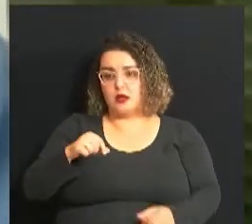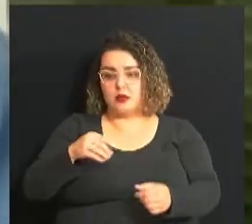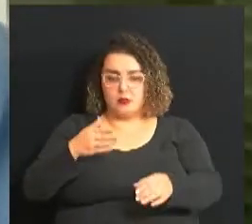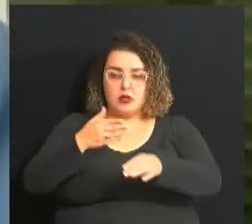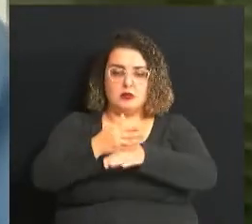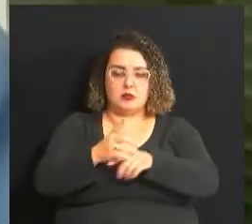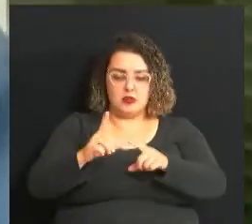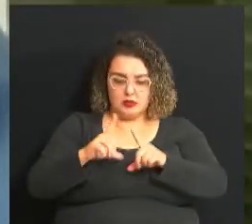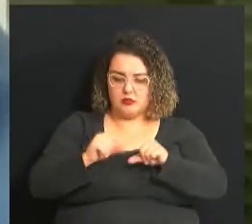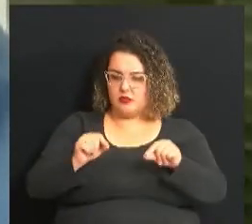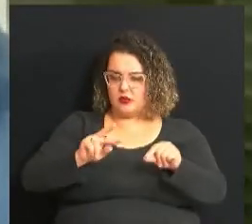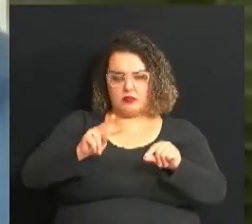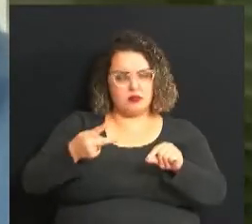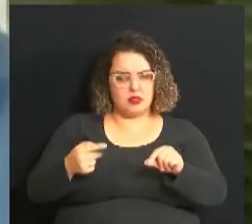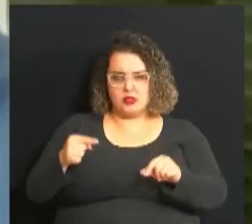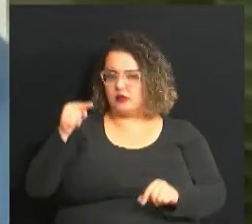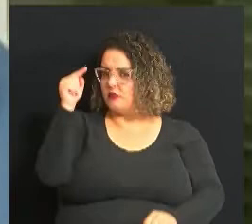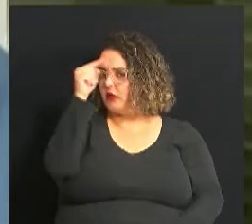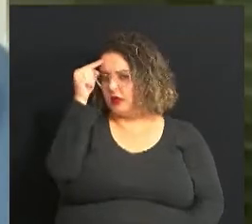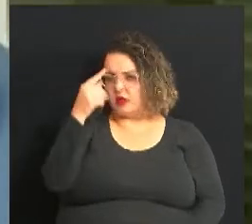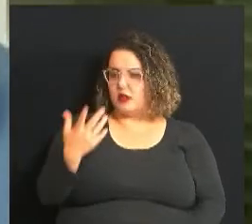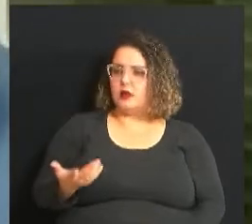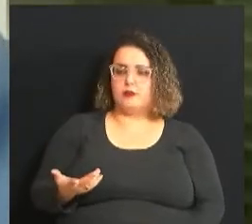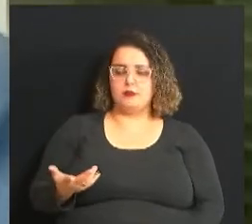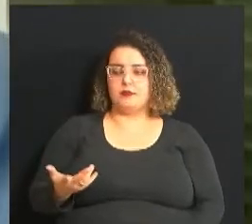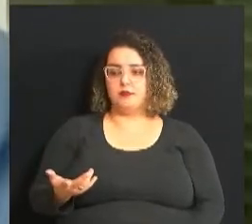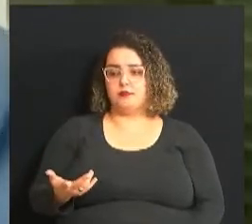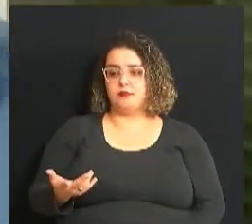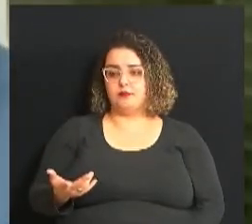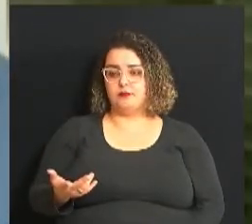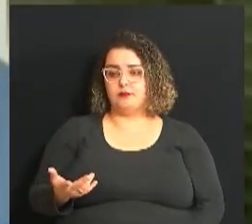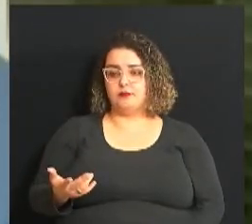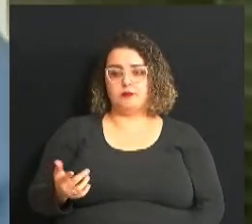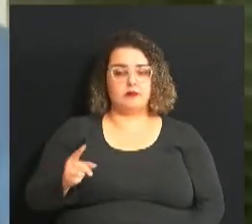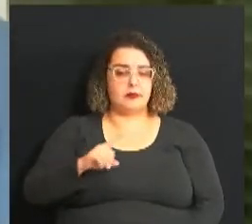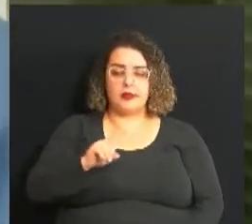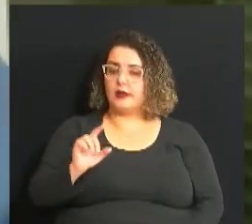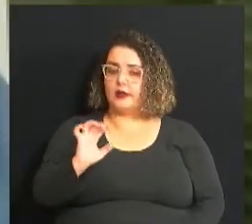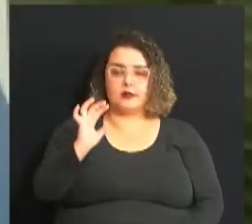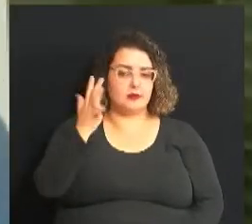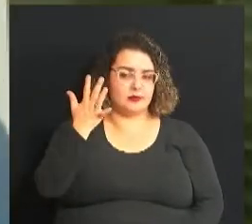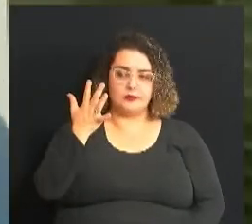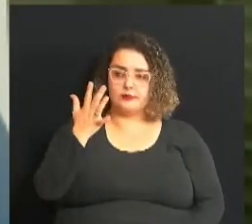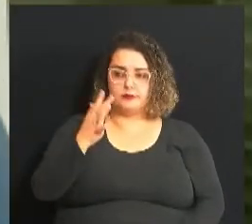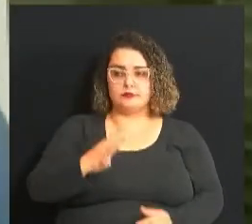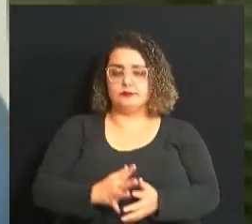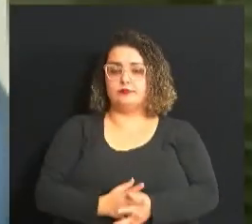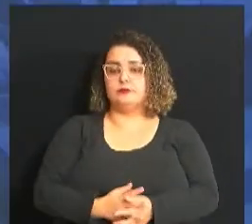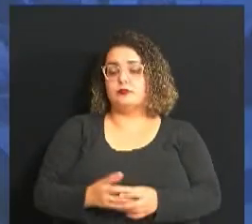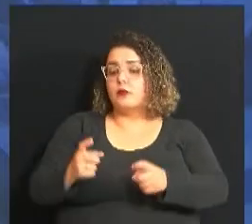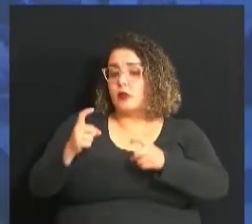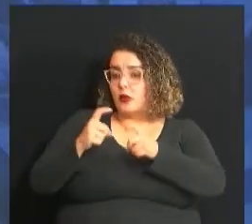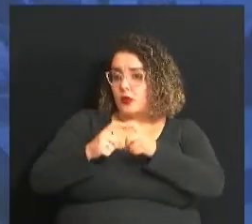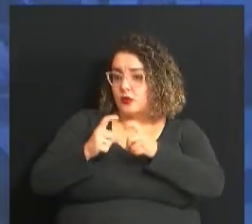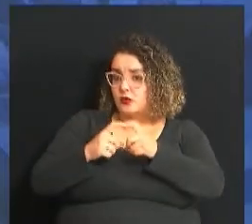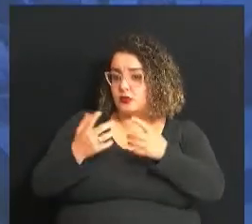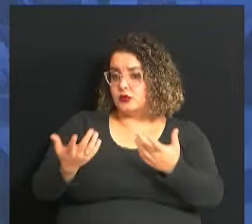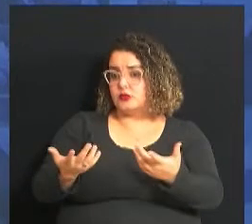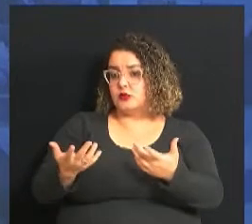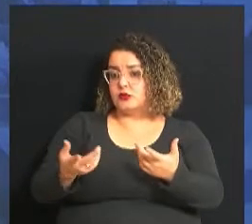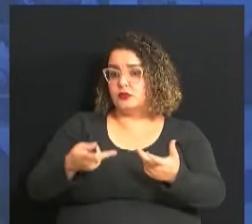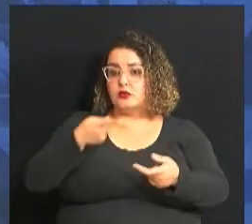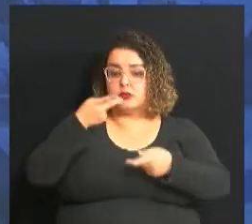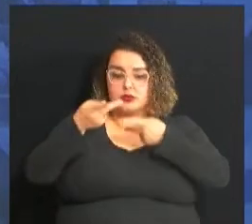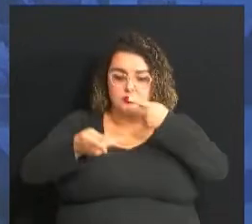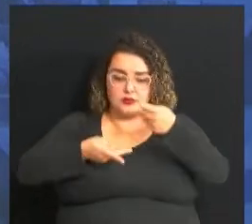Brasília, e ela simplesmente não se tornou realidade. Doutor, diante aí da sua